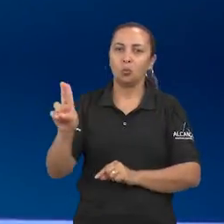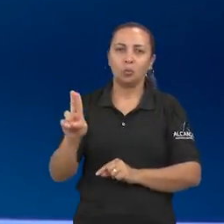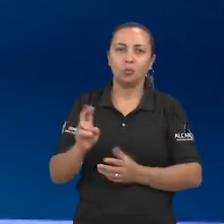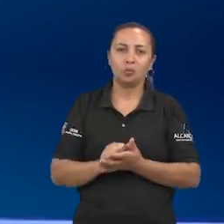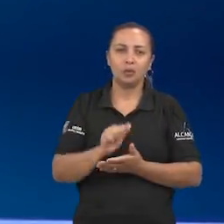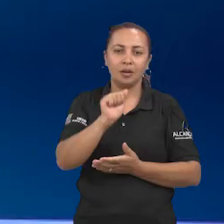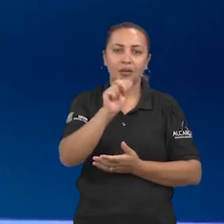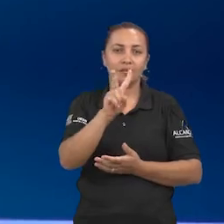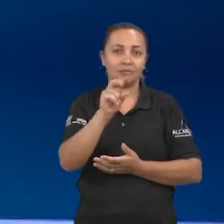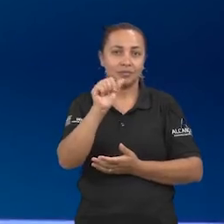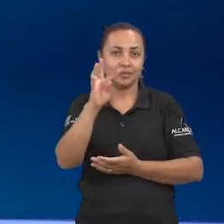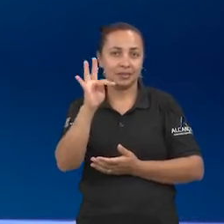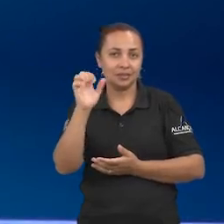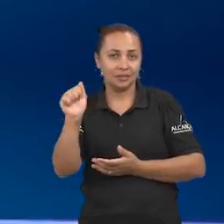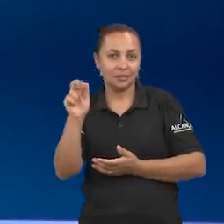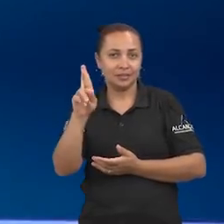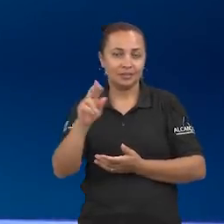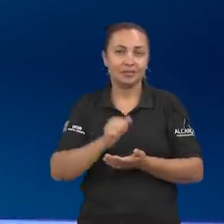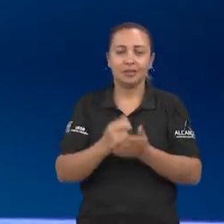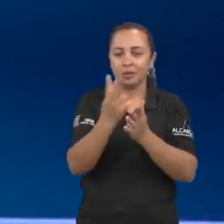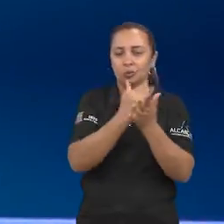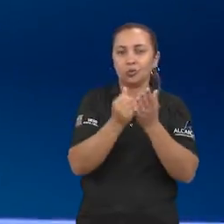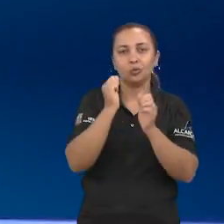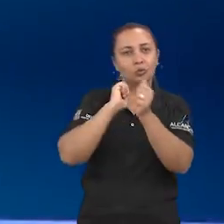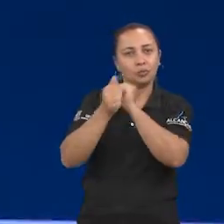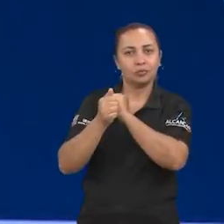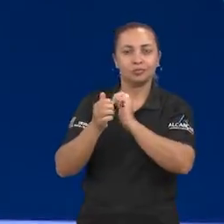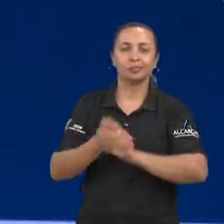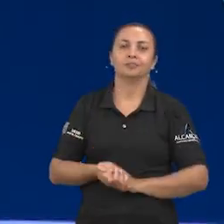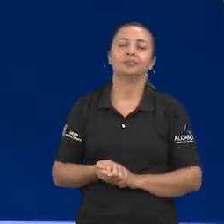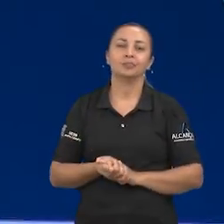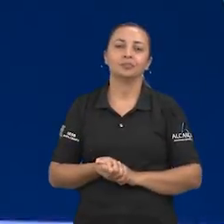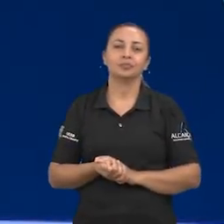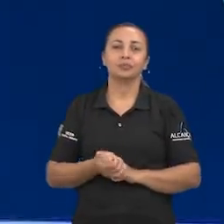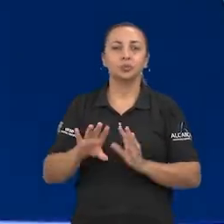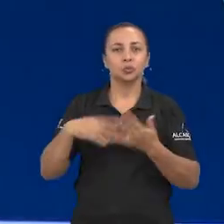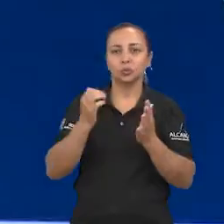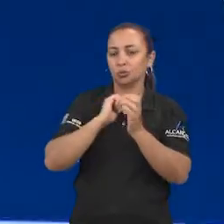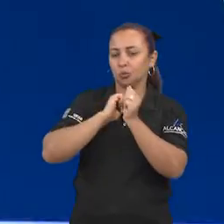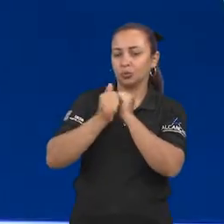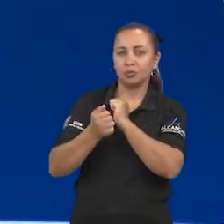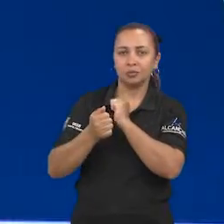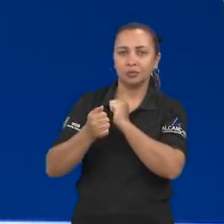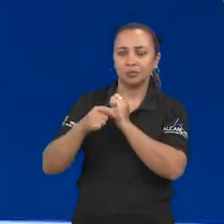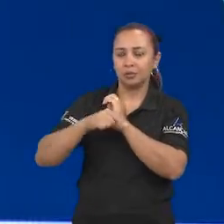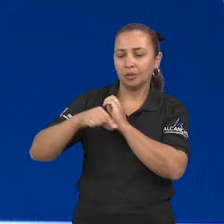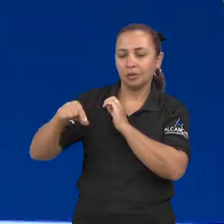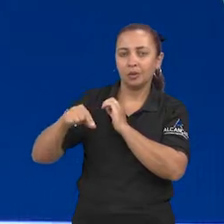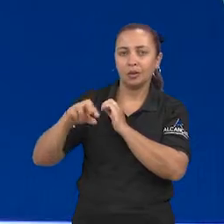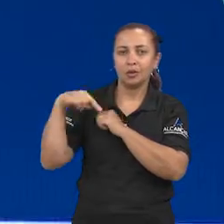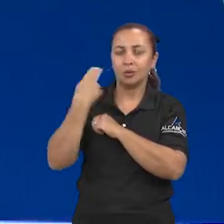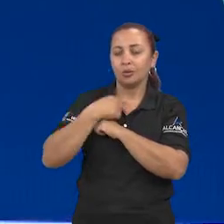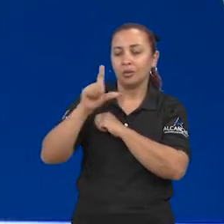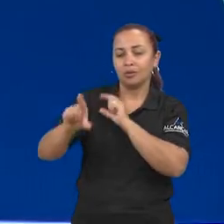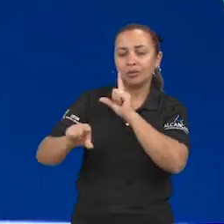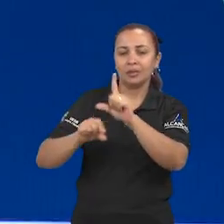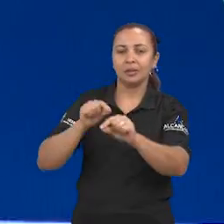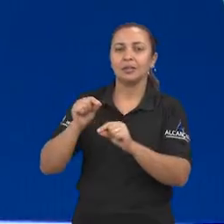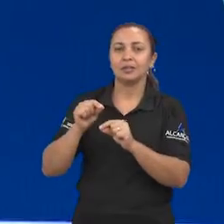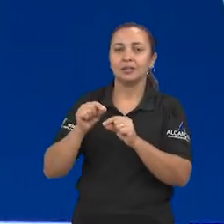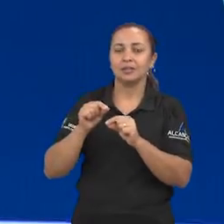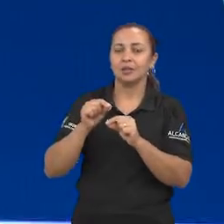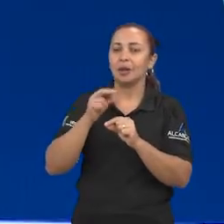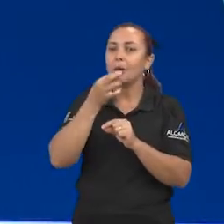um avatarzinho desse, jogar. Ao jogar, a gente seleciona